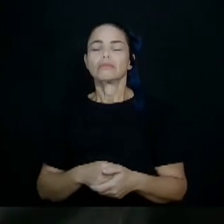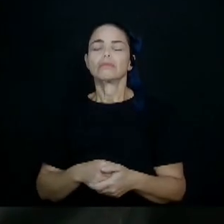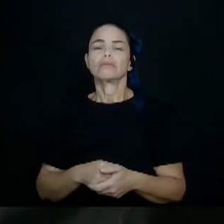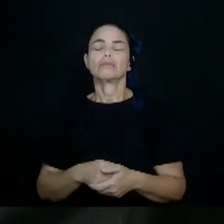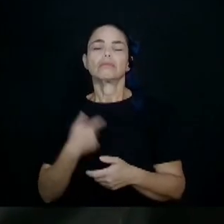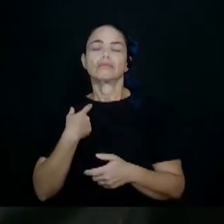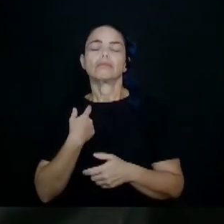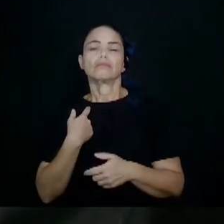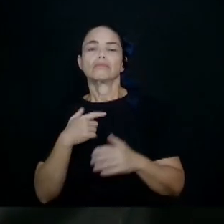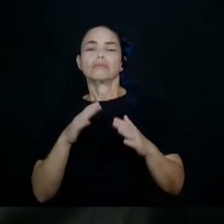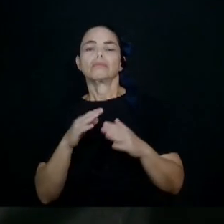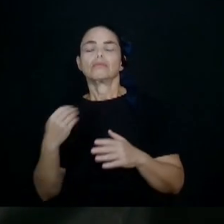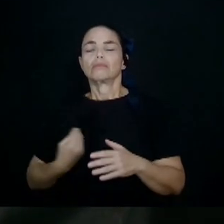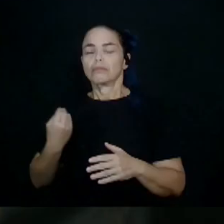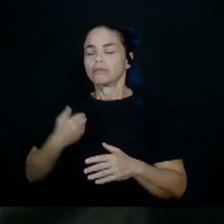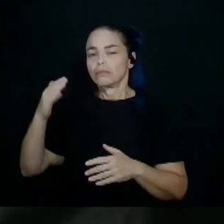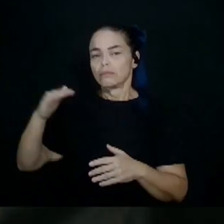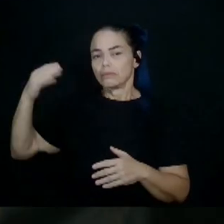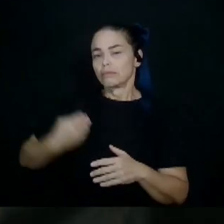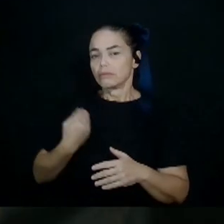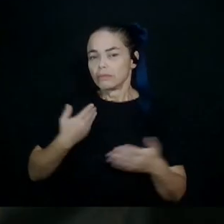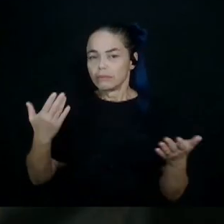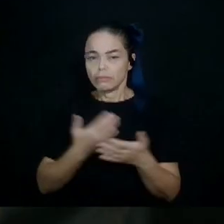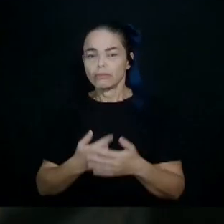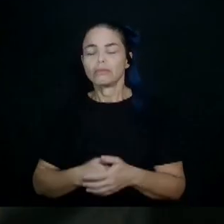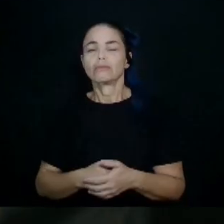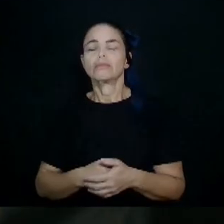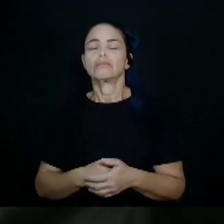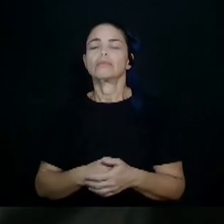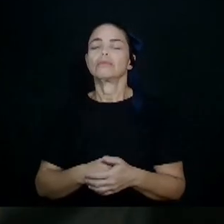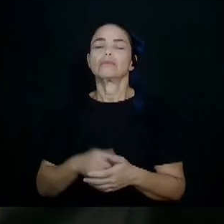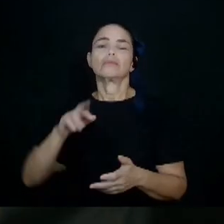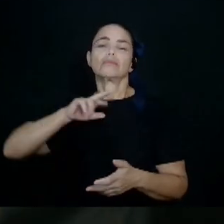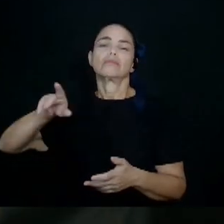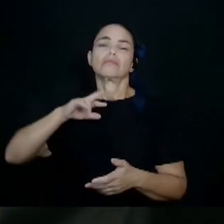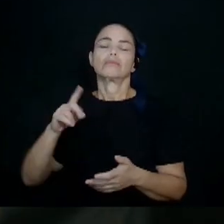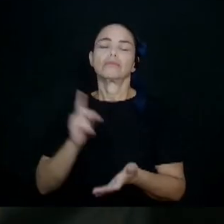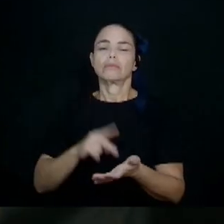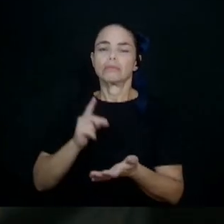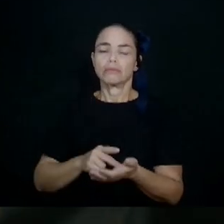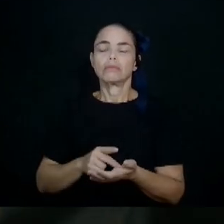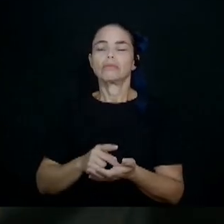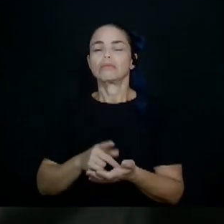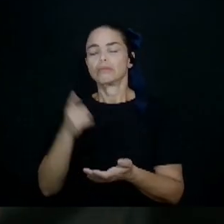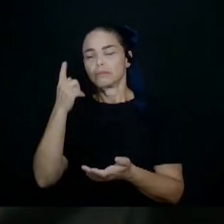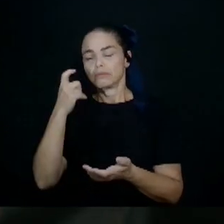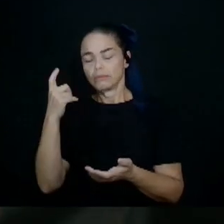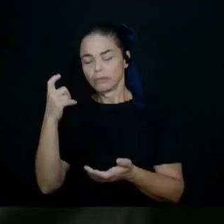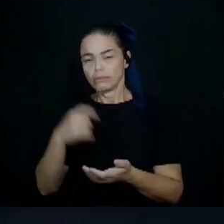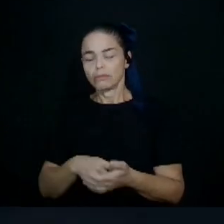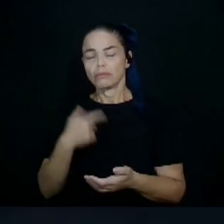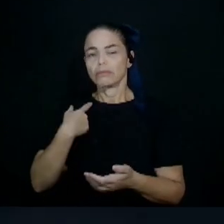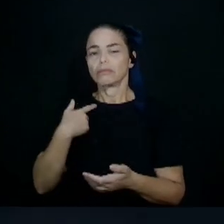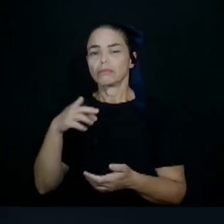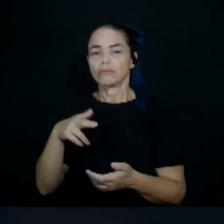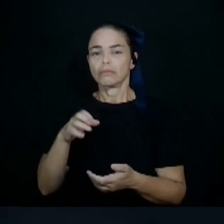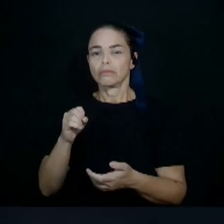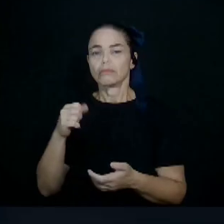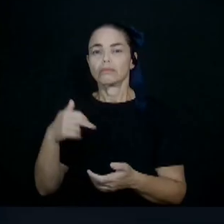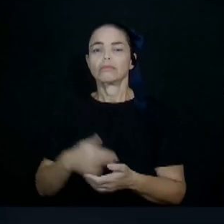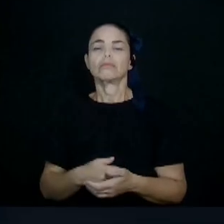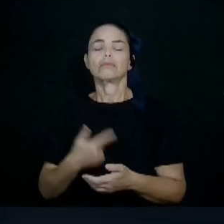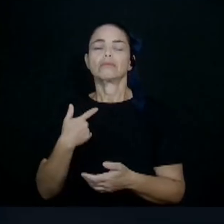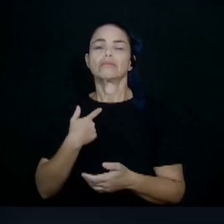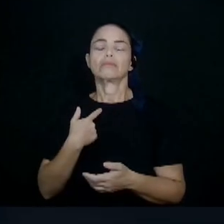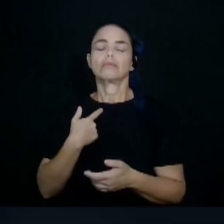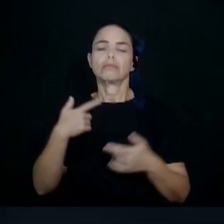adulta, mesmo vivendo hoje em outra realidade? Olha só, um cenário interessante. O Marcos colocou para a gente aqui, né, Daiane?